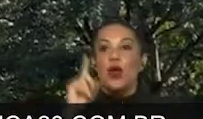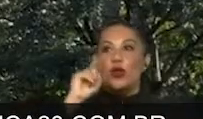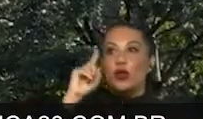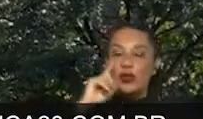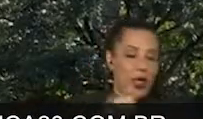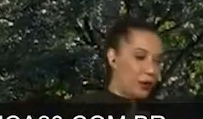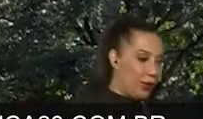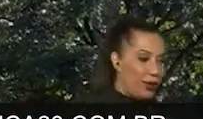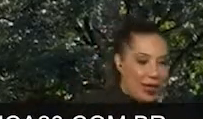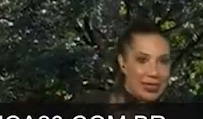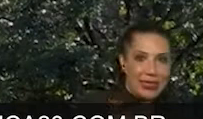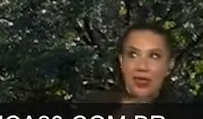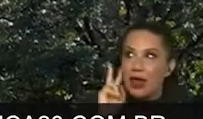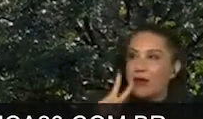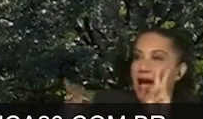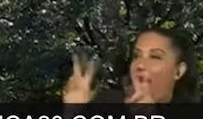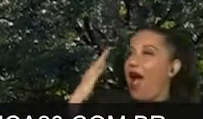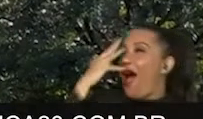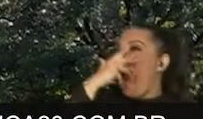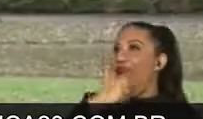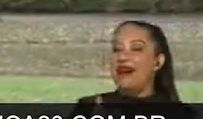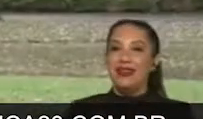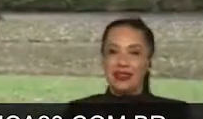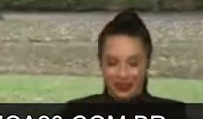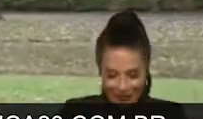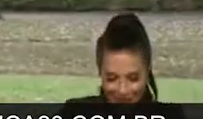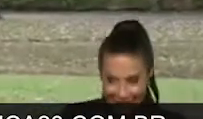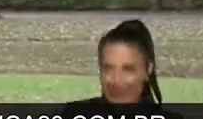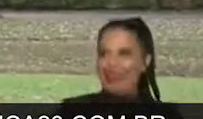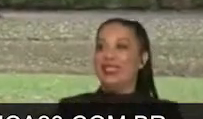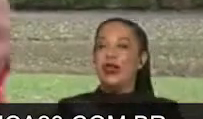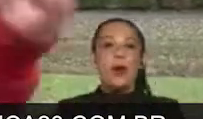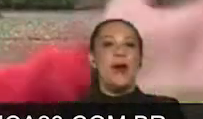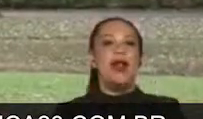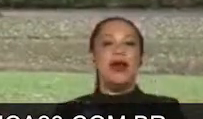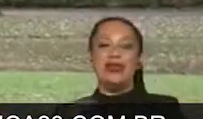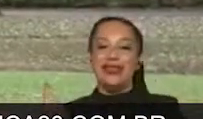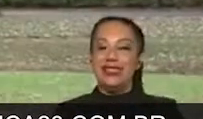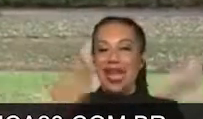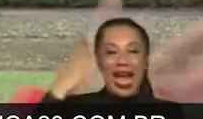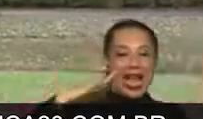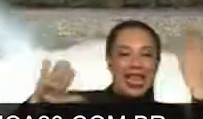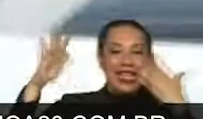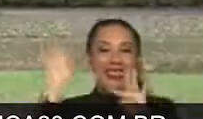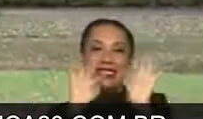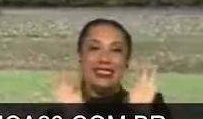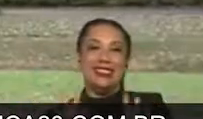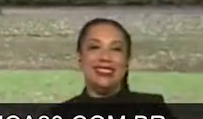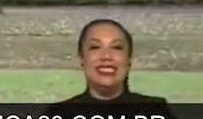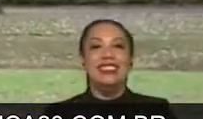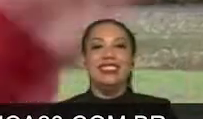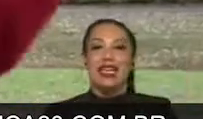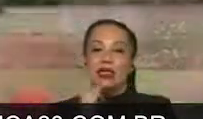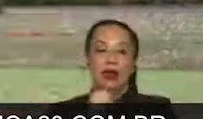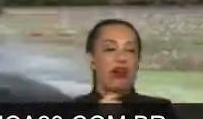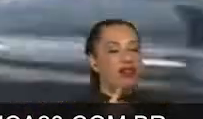dos ipês rosa não tem preço. A autoestima fica melhor, a gente trabalha mais, o dia é mais alegre, quando a gente sai de casa meio